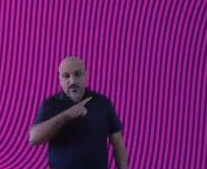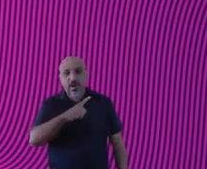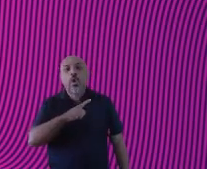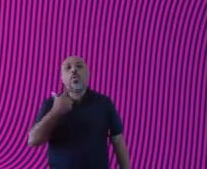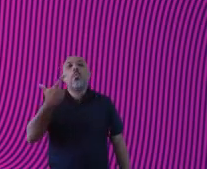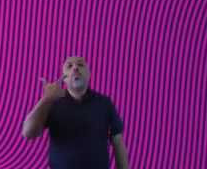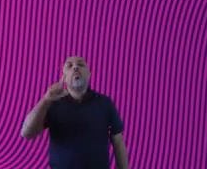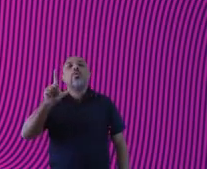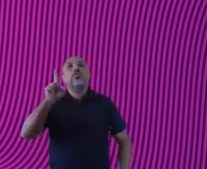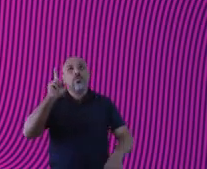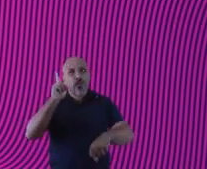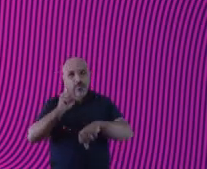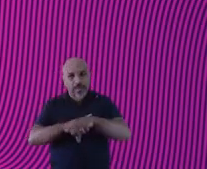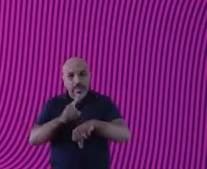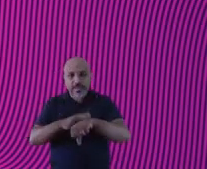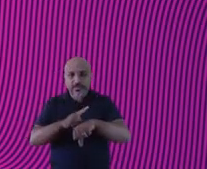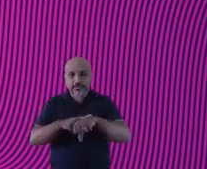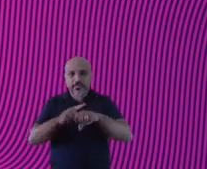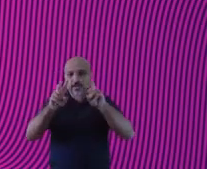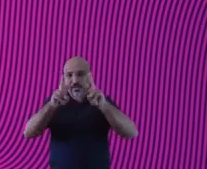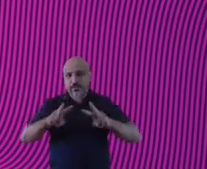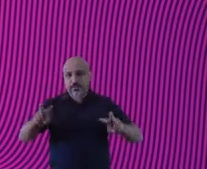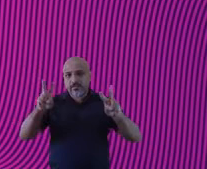momento a evidência de